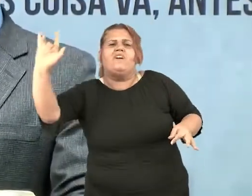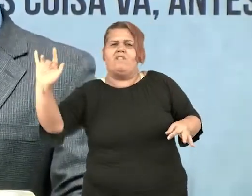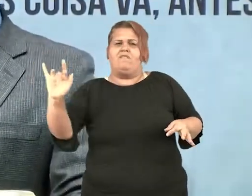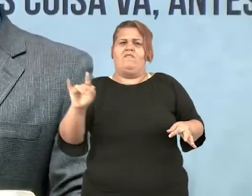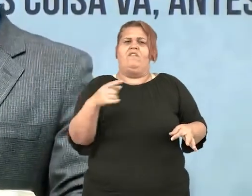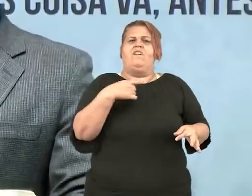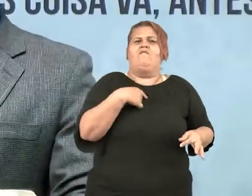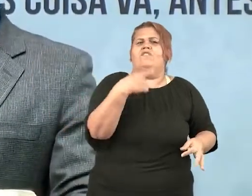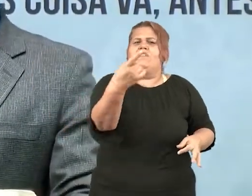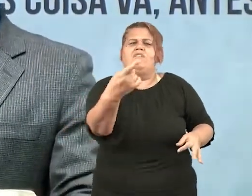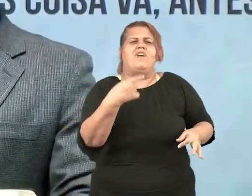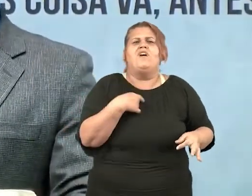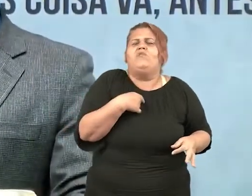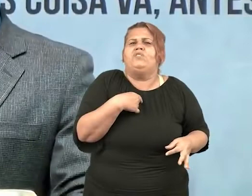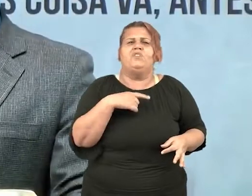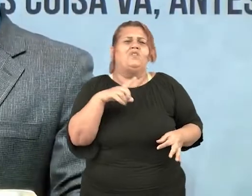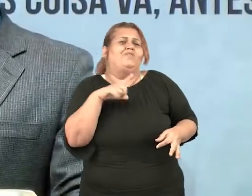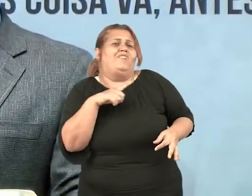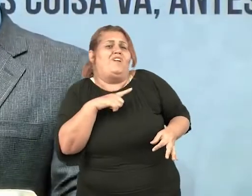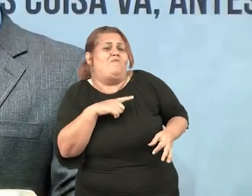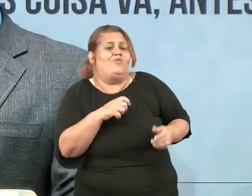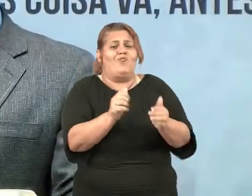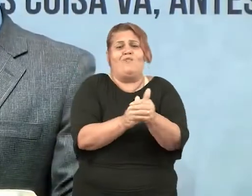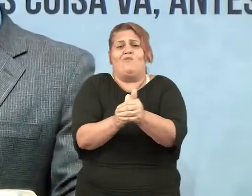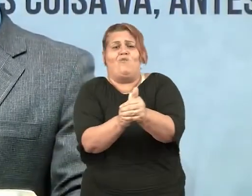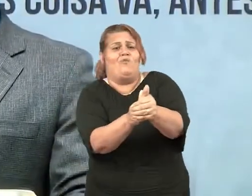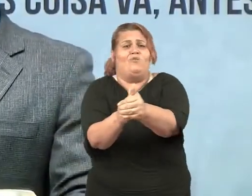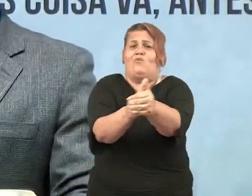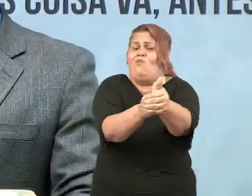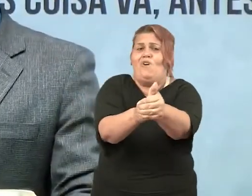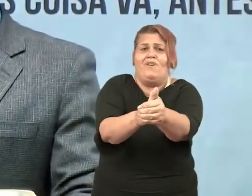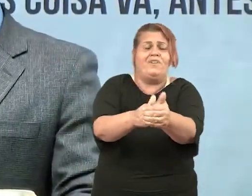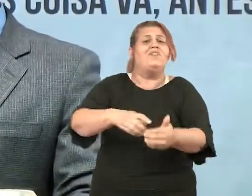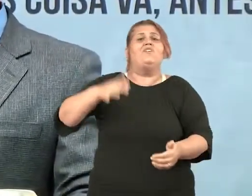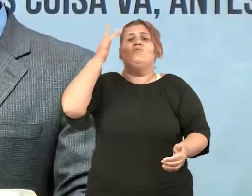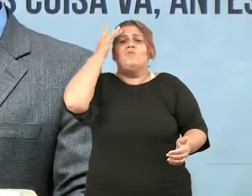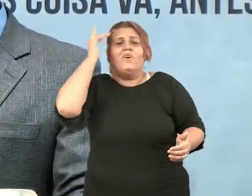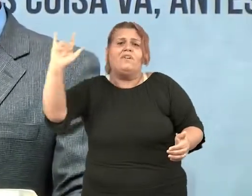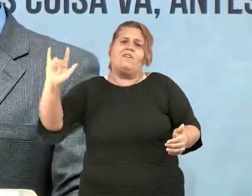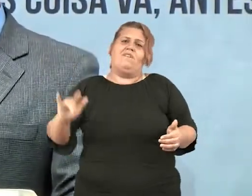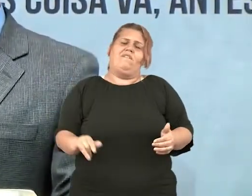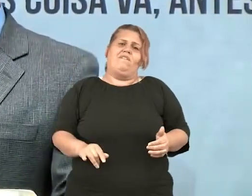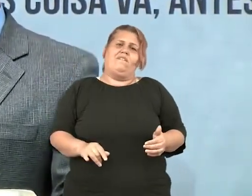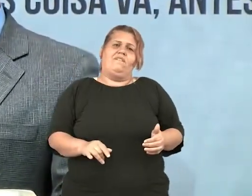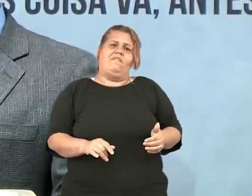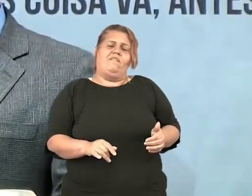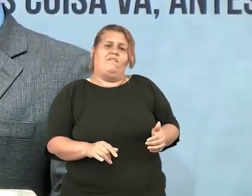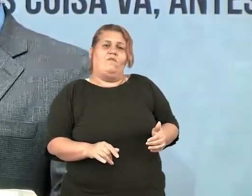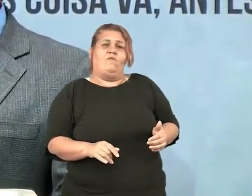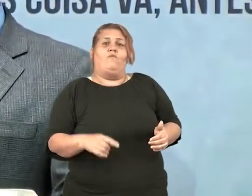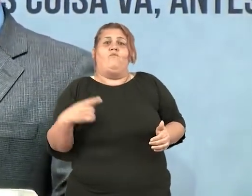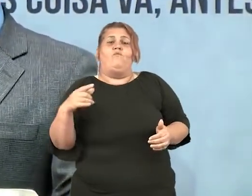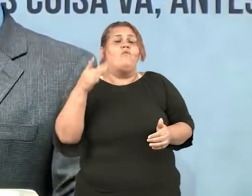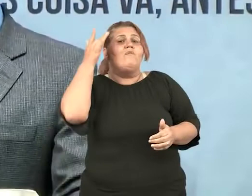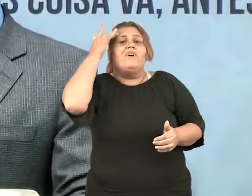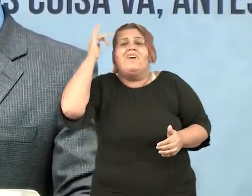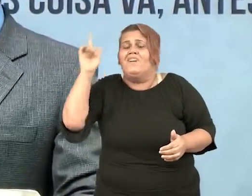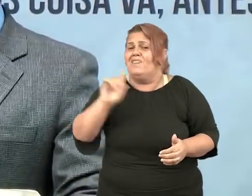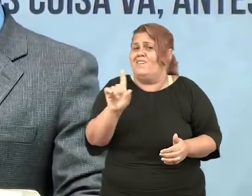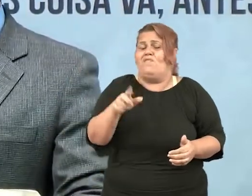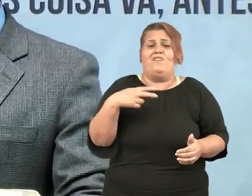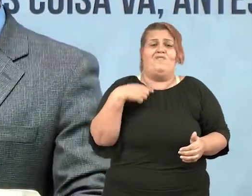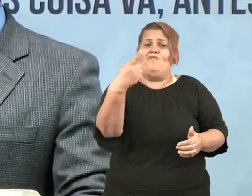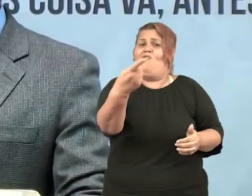Você e eu não temos as rédeas do amanhã nas nossas mãos. O amanhã não nos